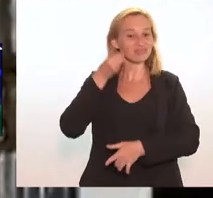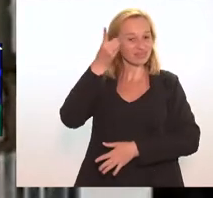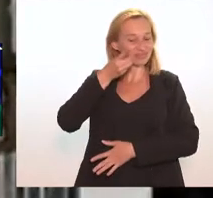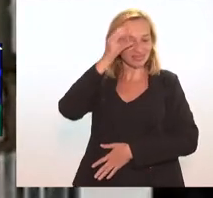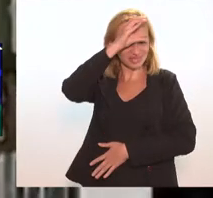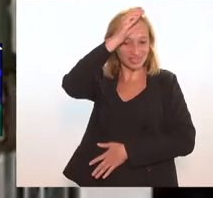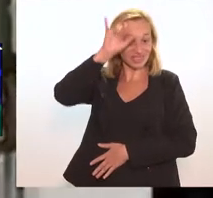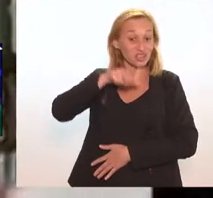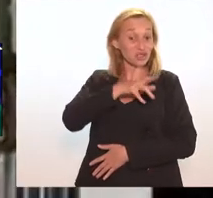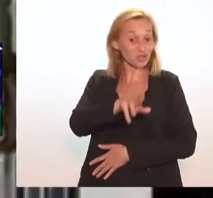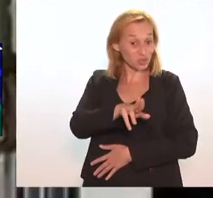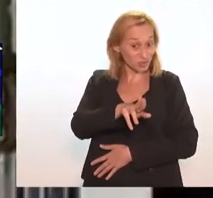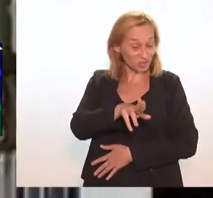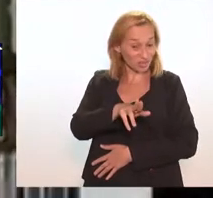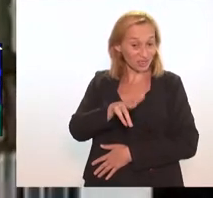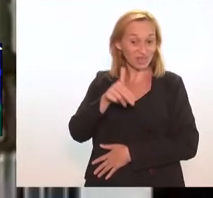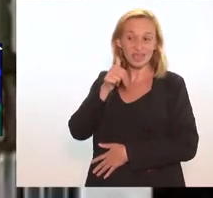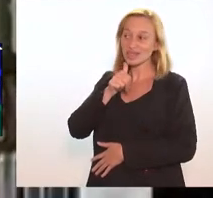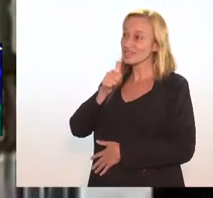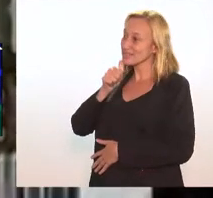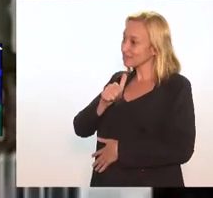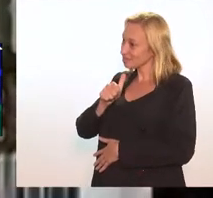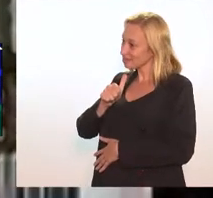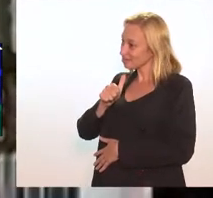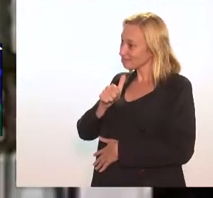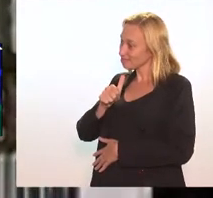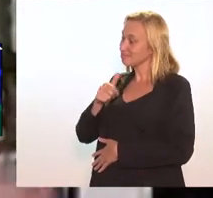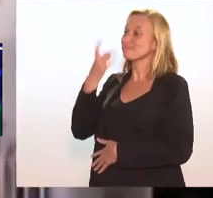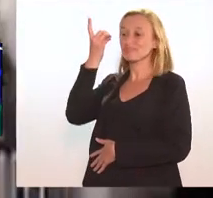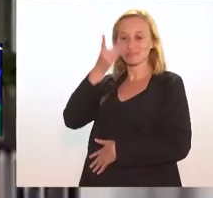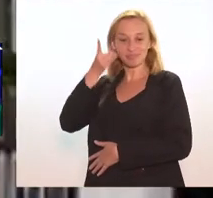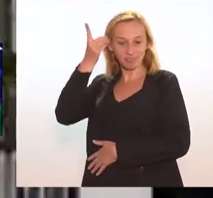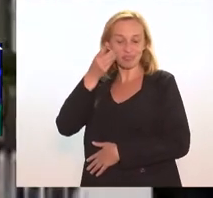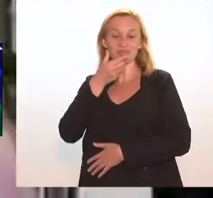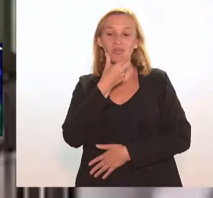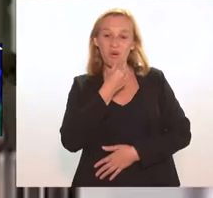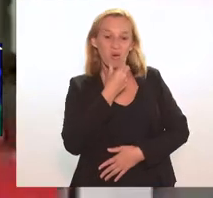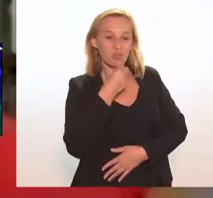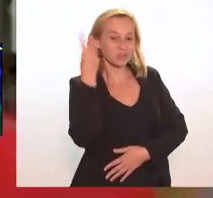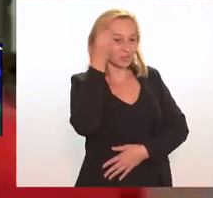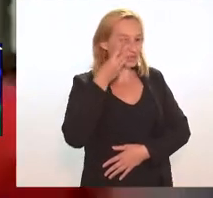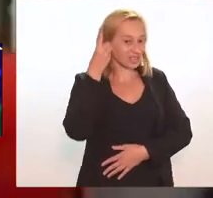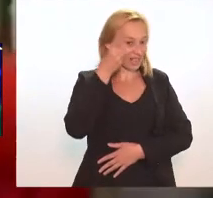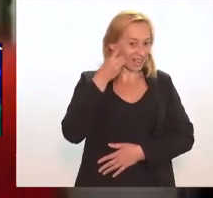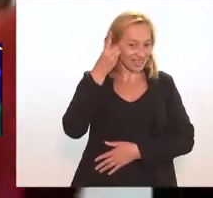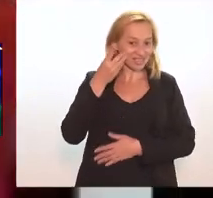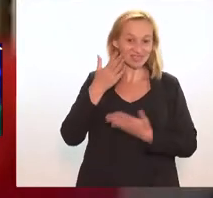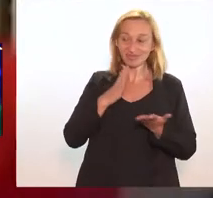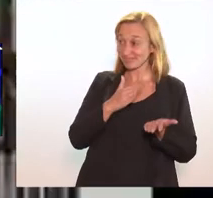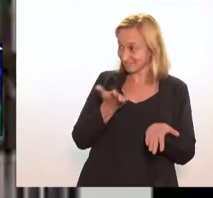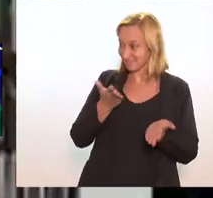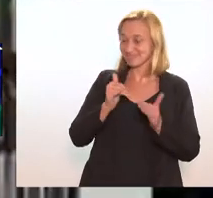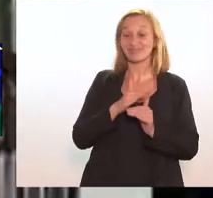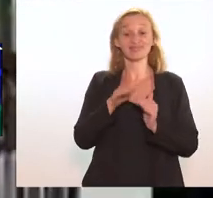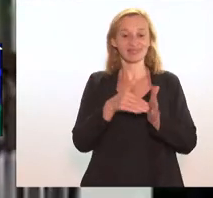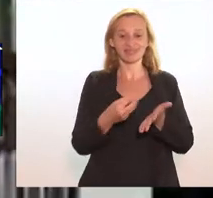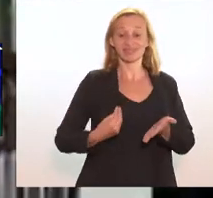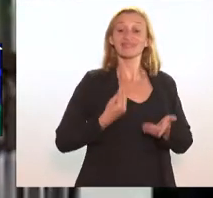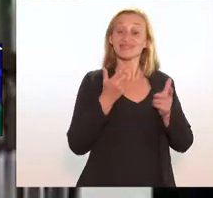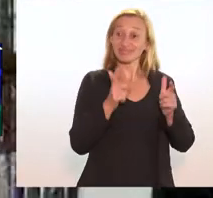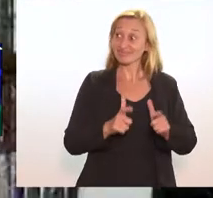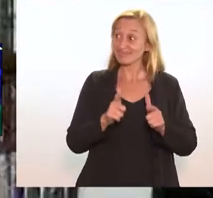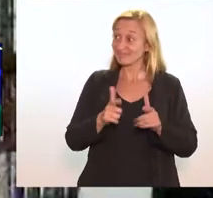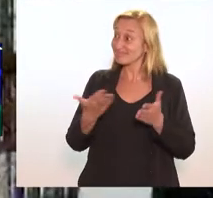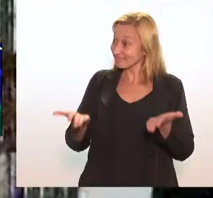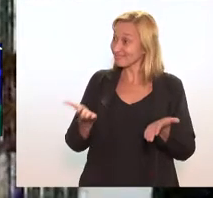Ju, senhoras deputadas presentes, né? Senhores deputados presentes, funcionários, servidores, imprensa,